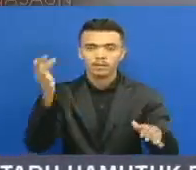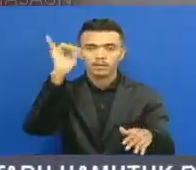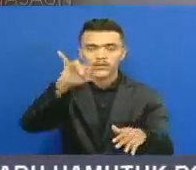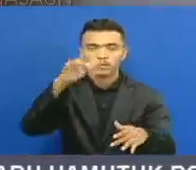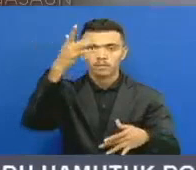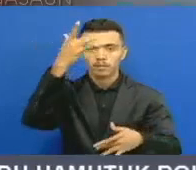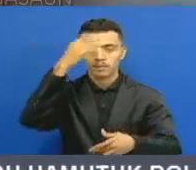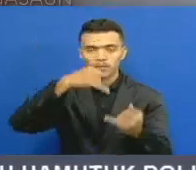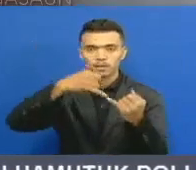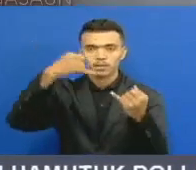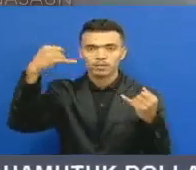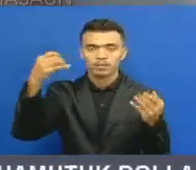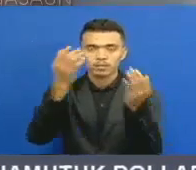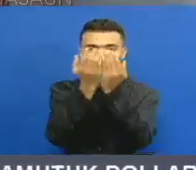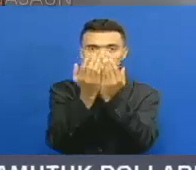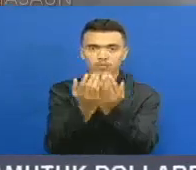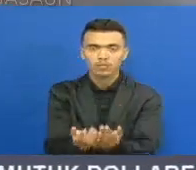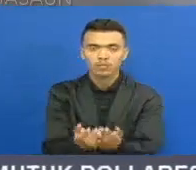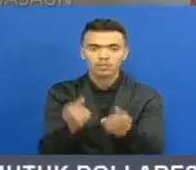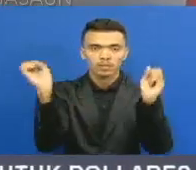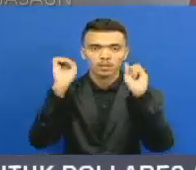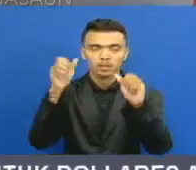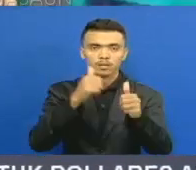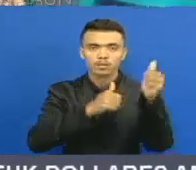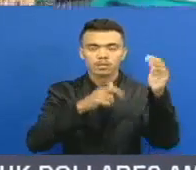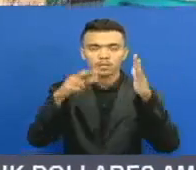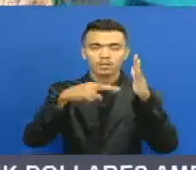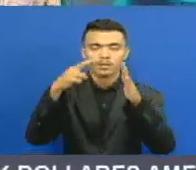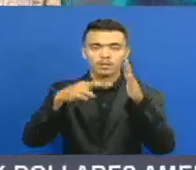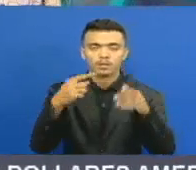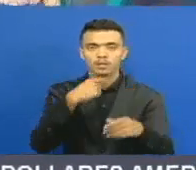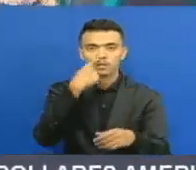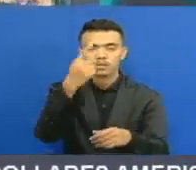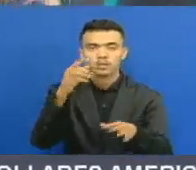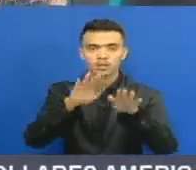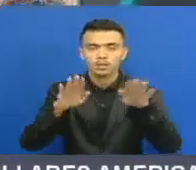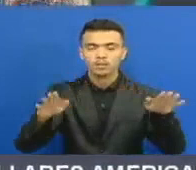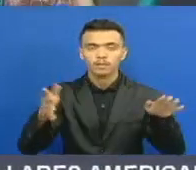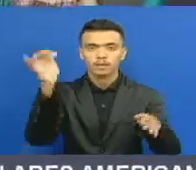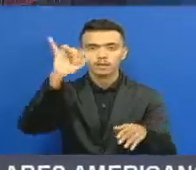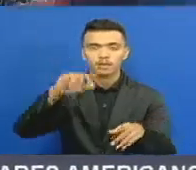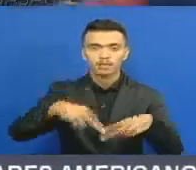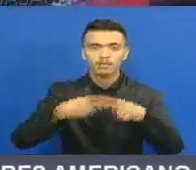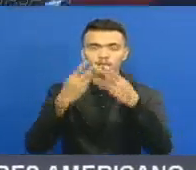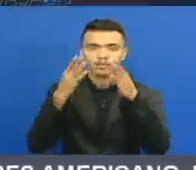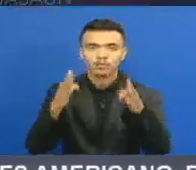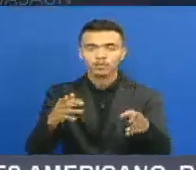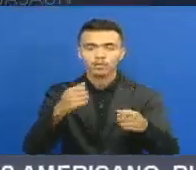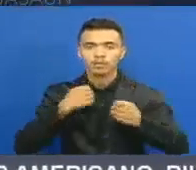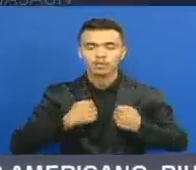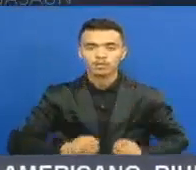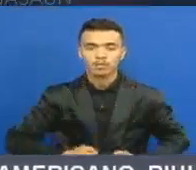sofre malnutrisaun no todan la prense criteria. Judite Fontes confirma la barrik sirane be voluntário promoção saúde